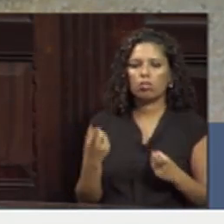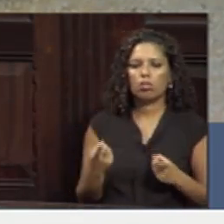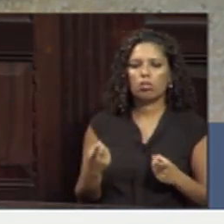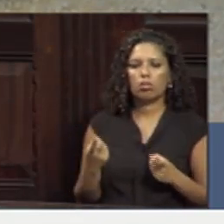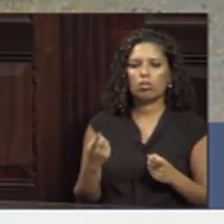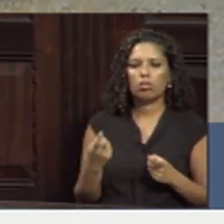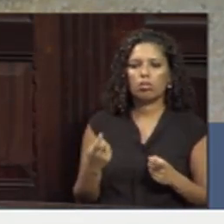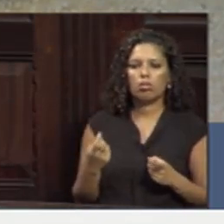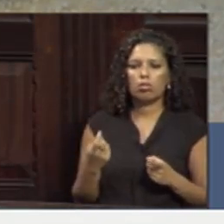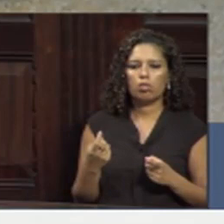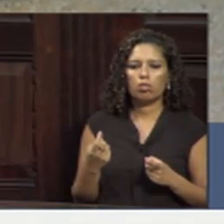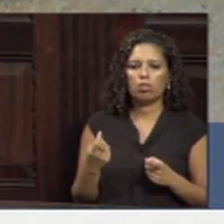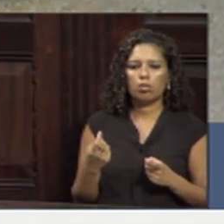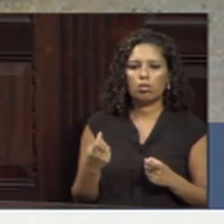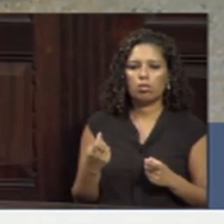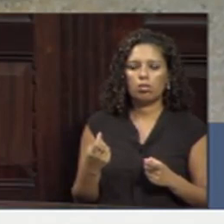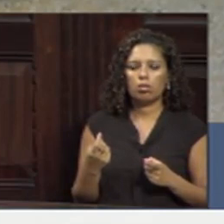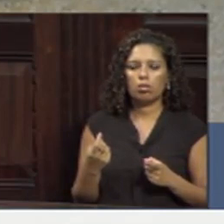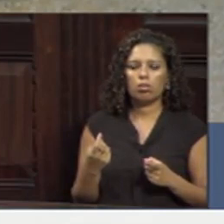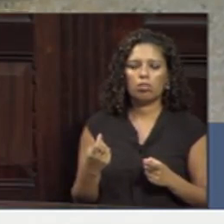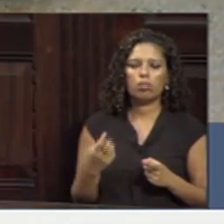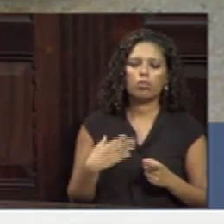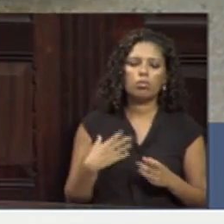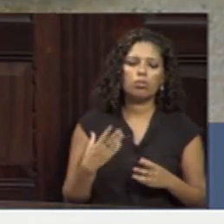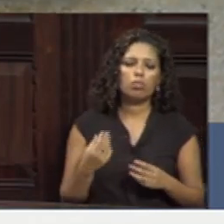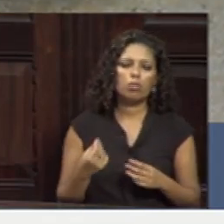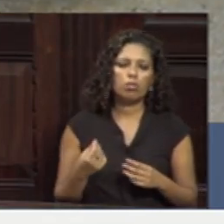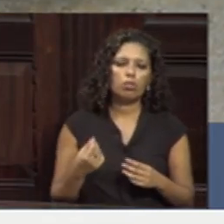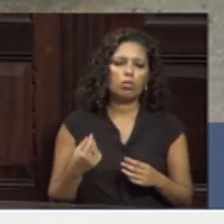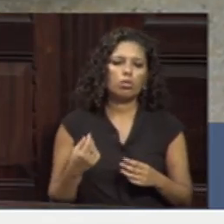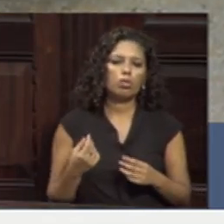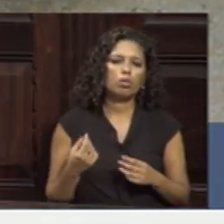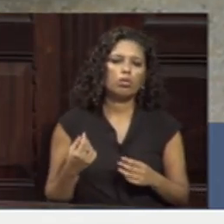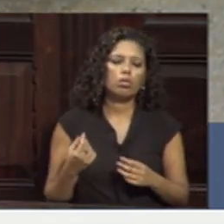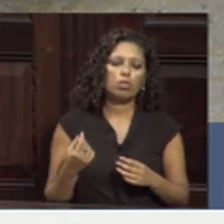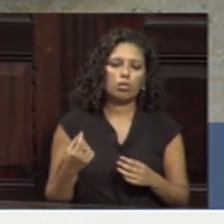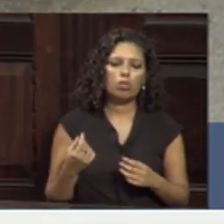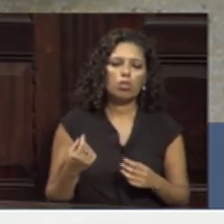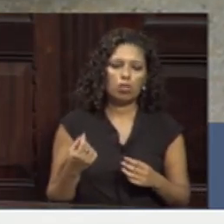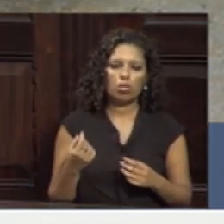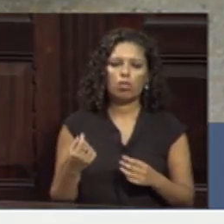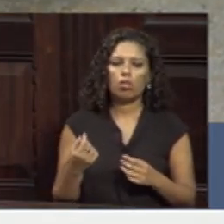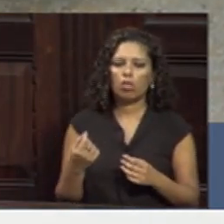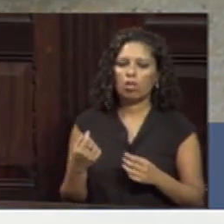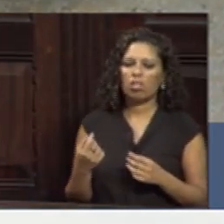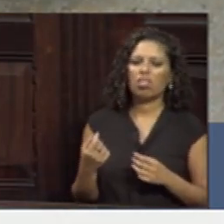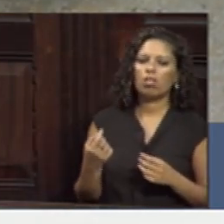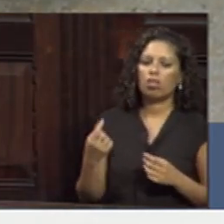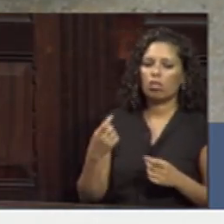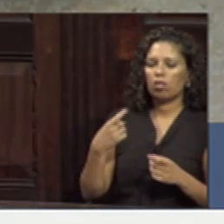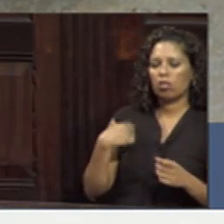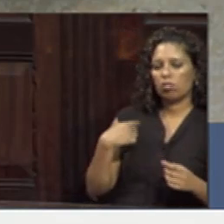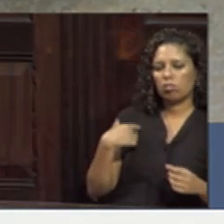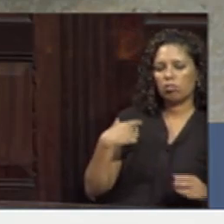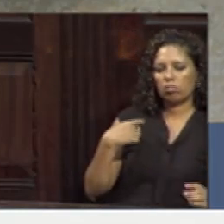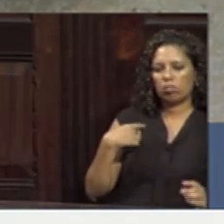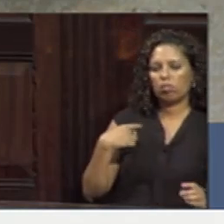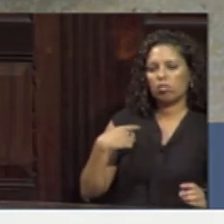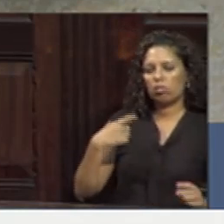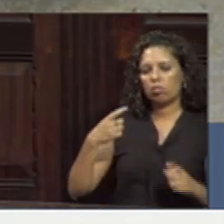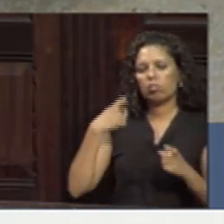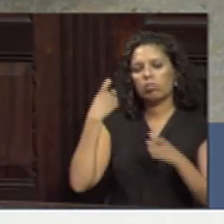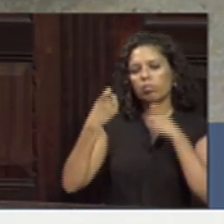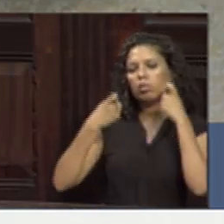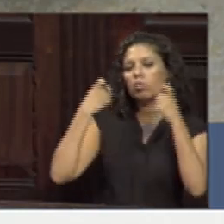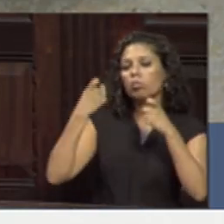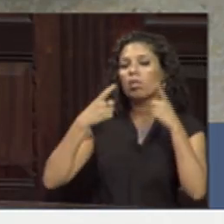nenhuma comparação com a Colômbia, porque é uma situação completamente diferente. Mas houve uma época na Colômbia, que depois foi pacificada, bem pacificada, a gente deve ficar